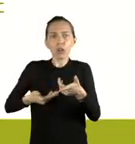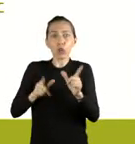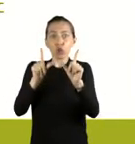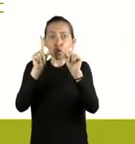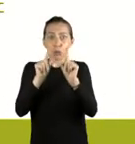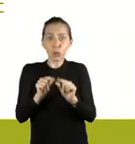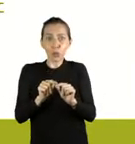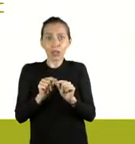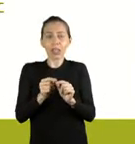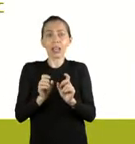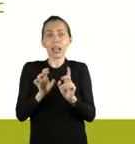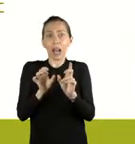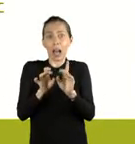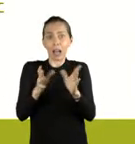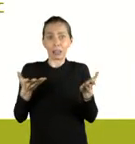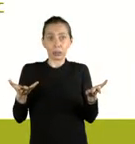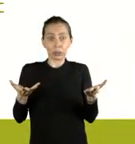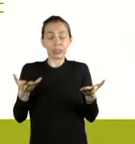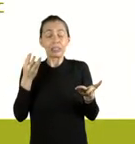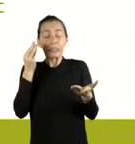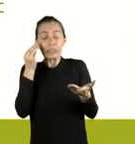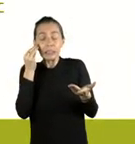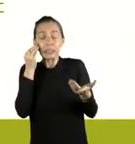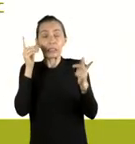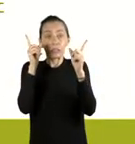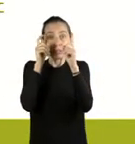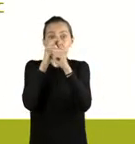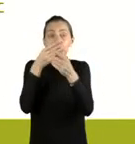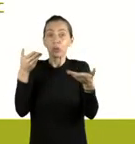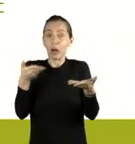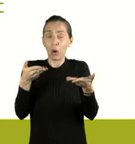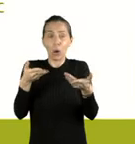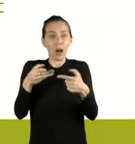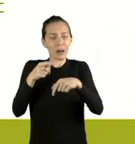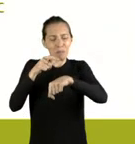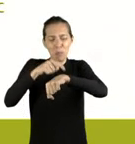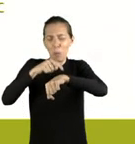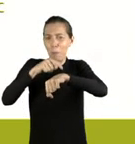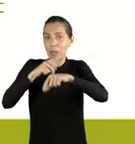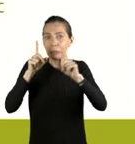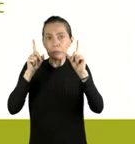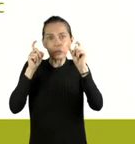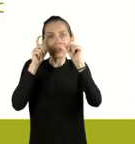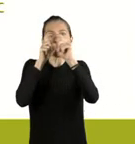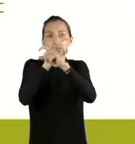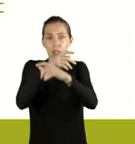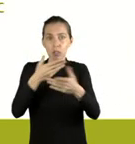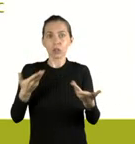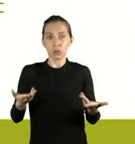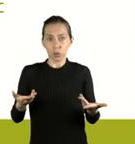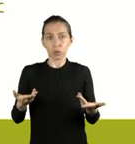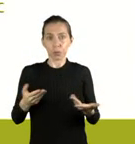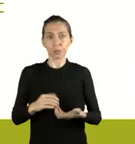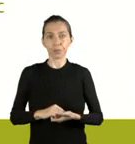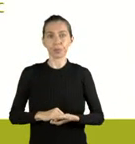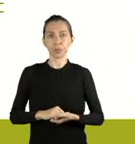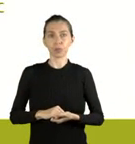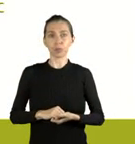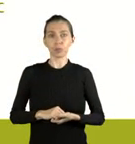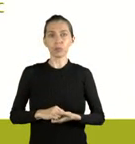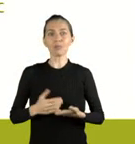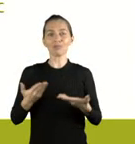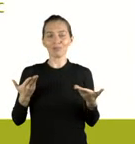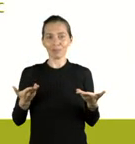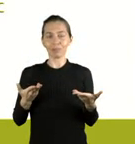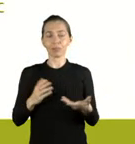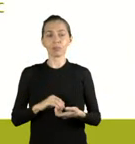do presidente. Então, fica bem, bem complicado. Então, a gente tem visto bastante nesse cenário que algo